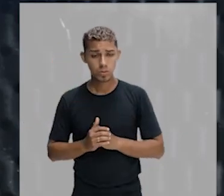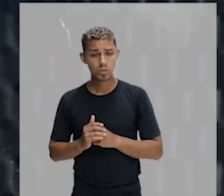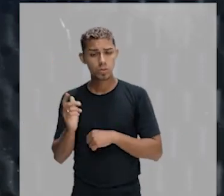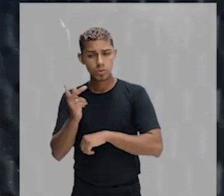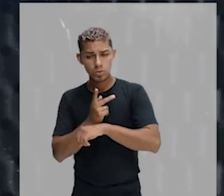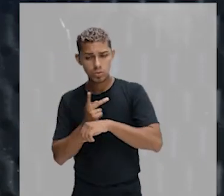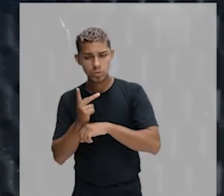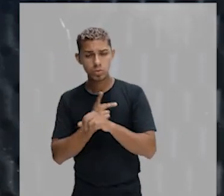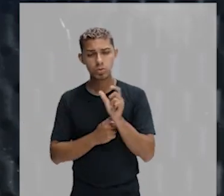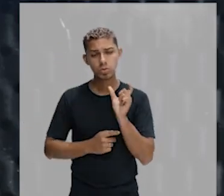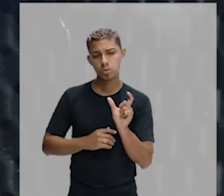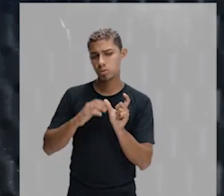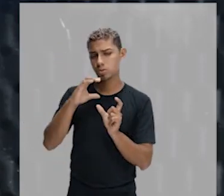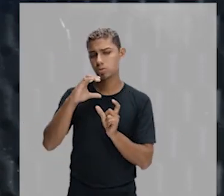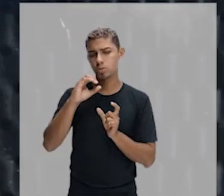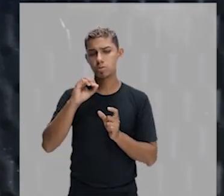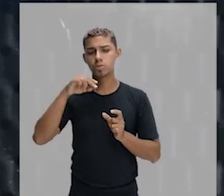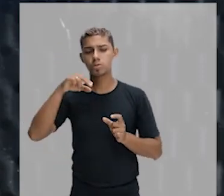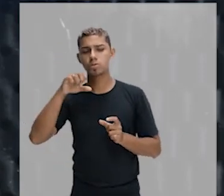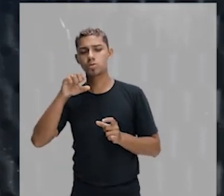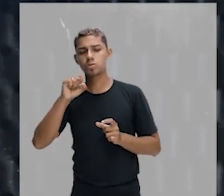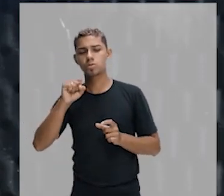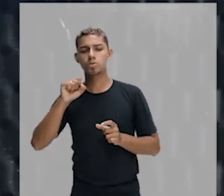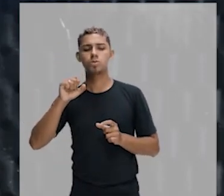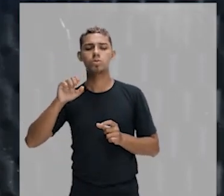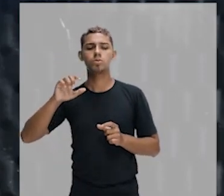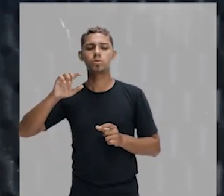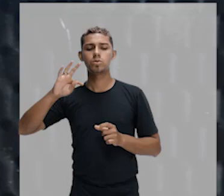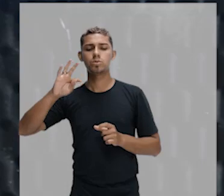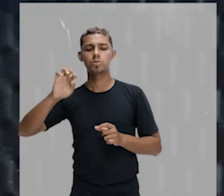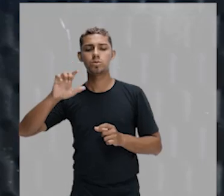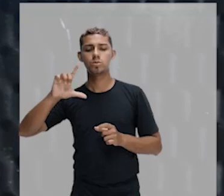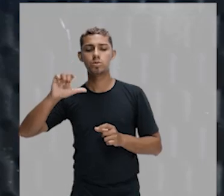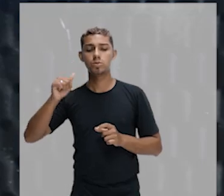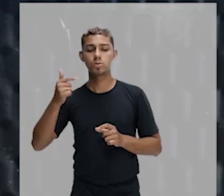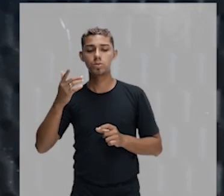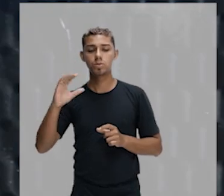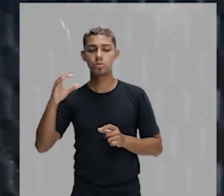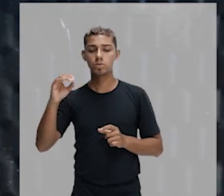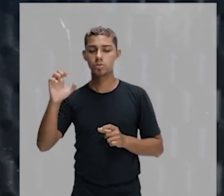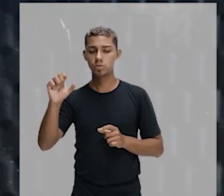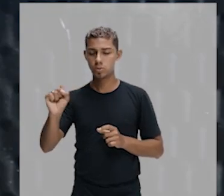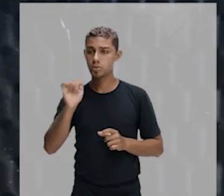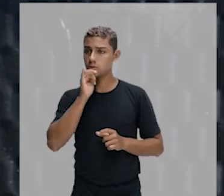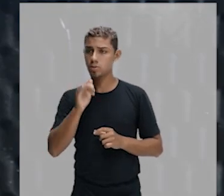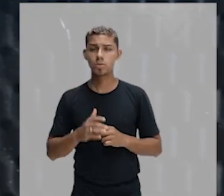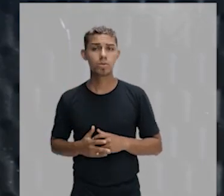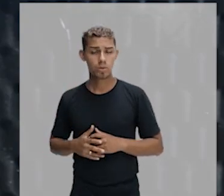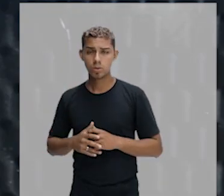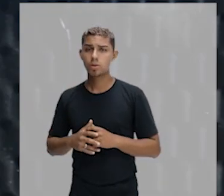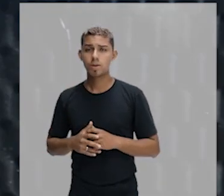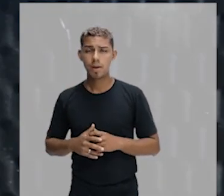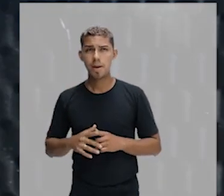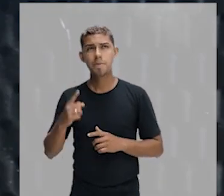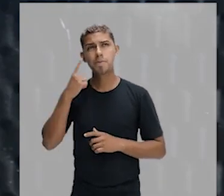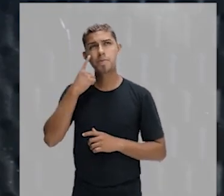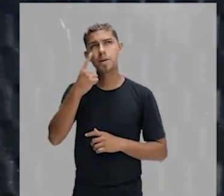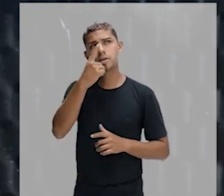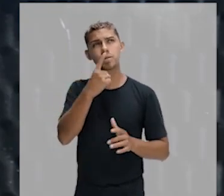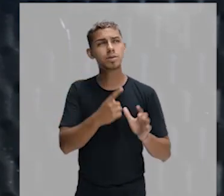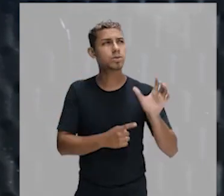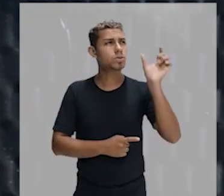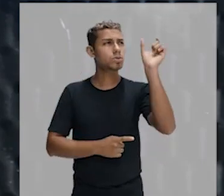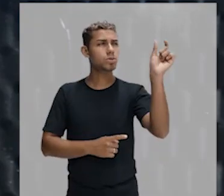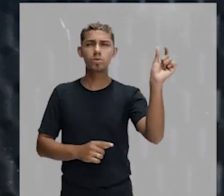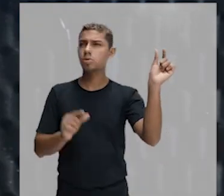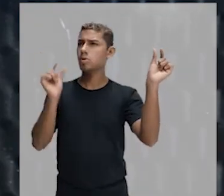que nós temos é que essas estrelas elas estão ali uma do ladinho da outra, certo? Mas na verdade elas estão ali com distâncias